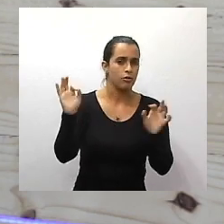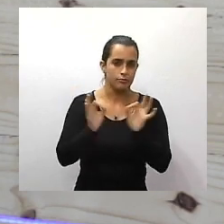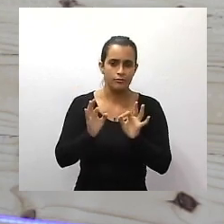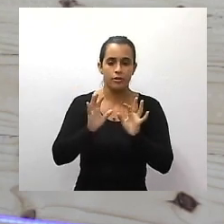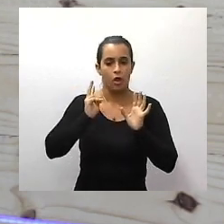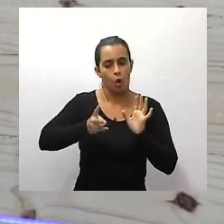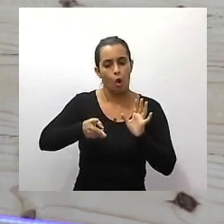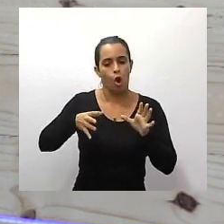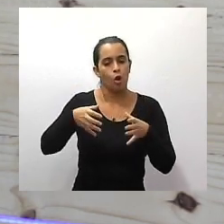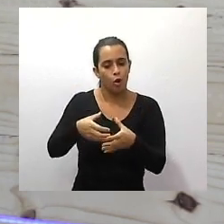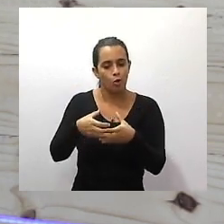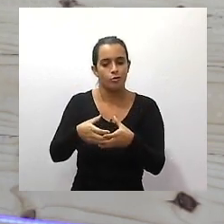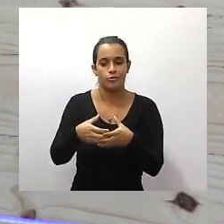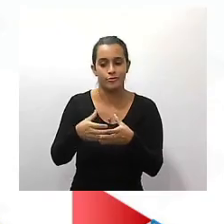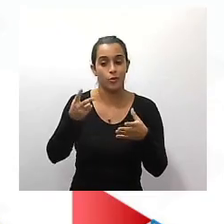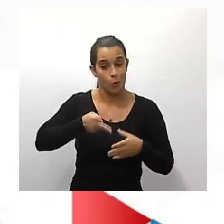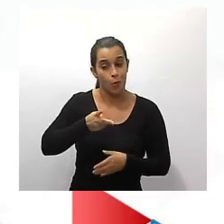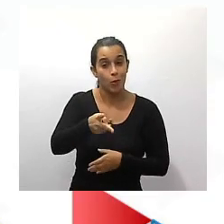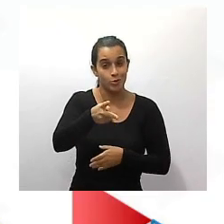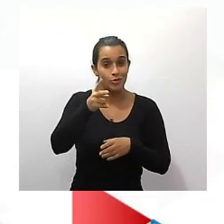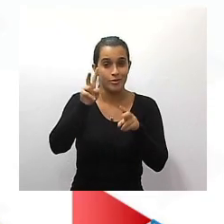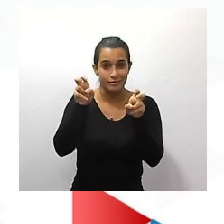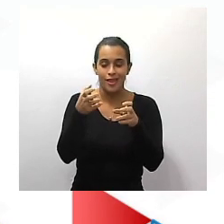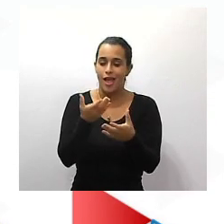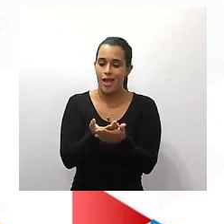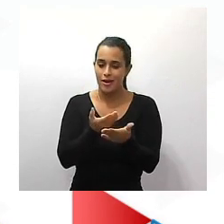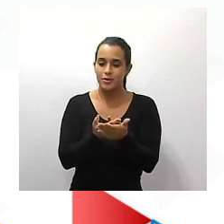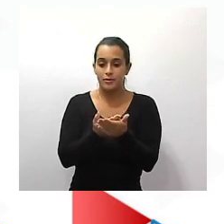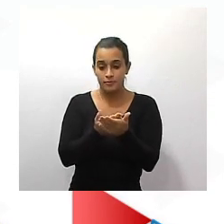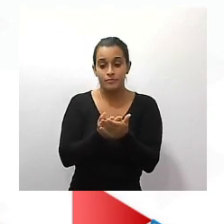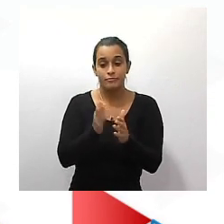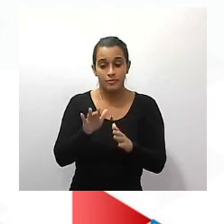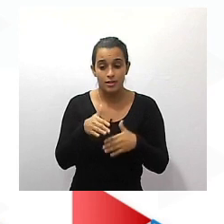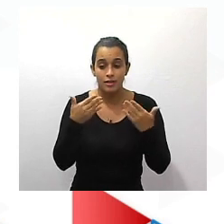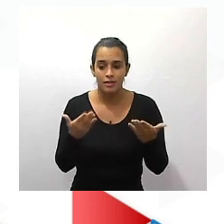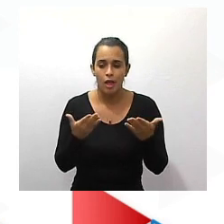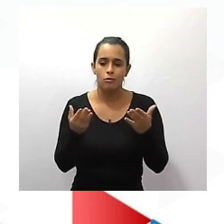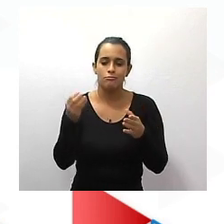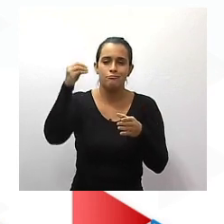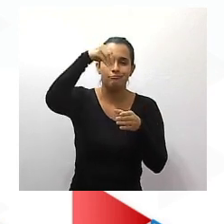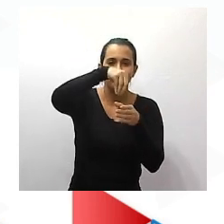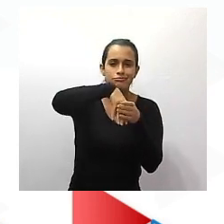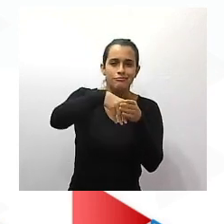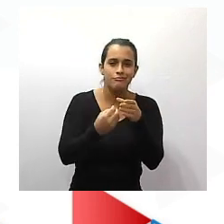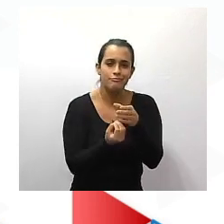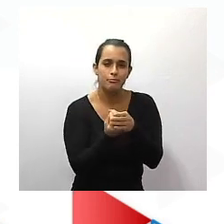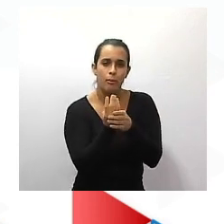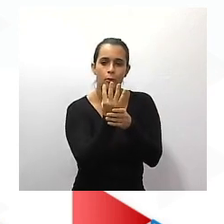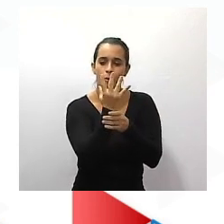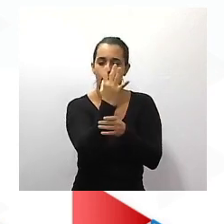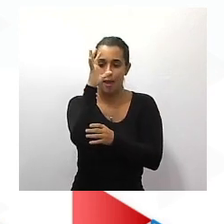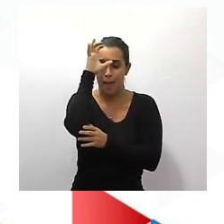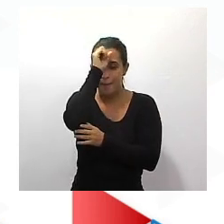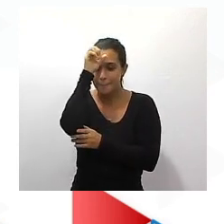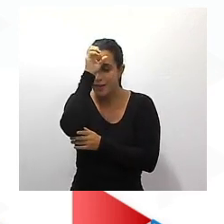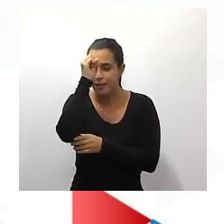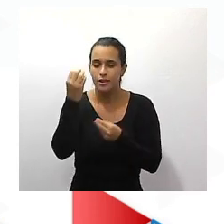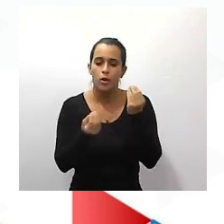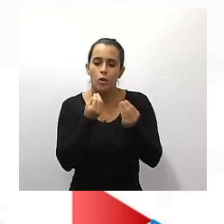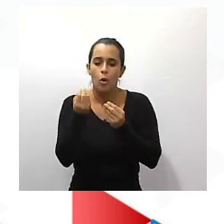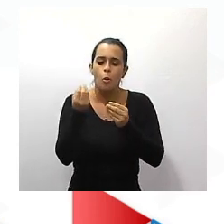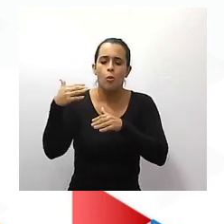é claro que sempre próximo de um rio, porque água é vida. Sobrevive sem comida por um tempo, mas